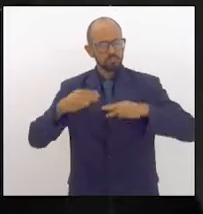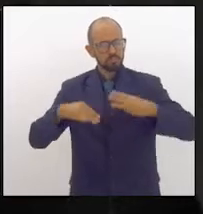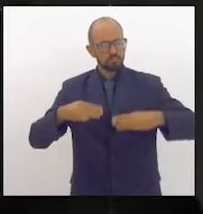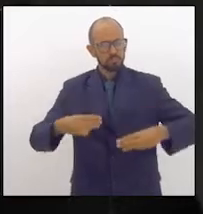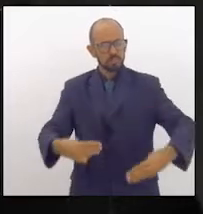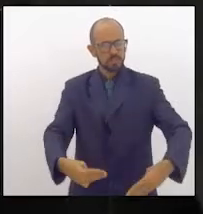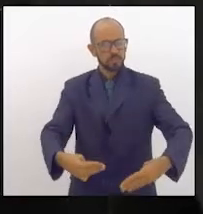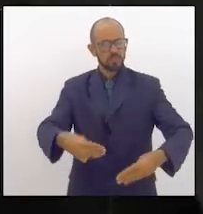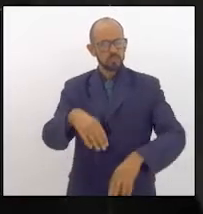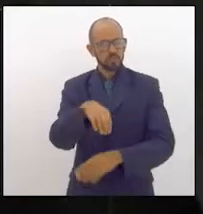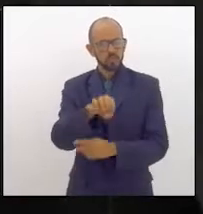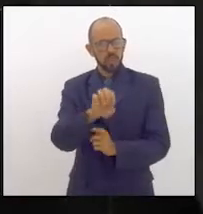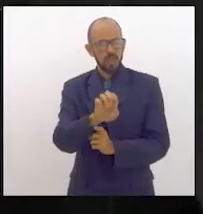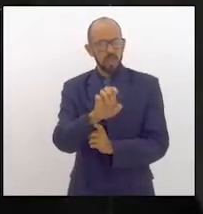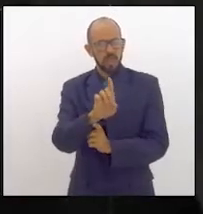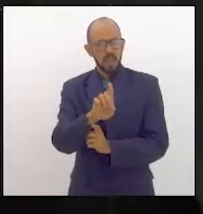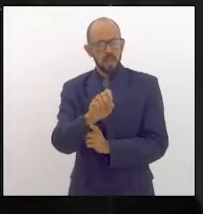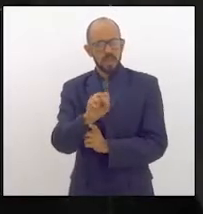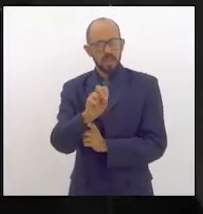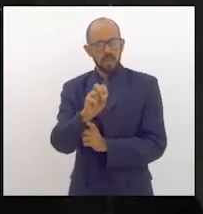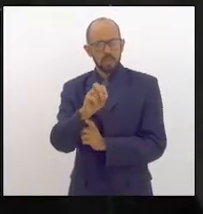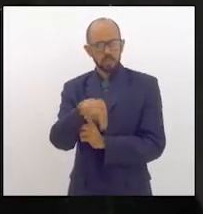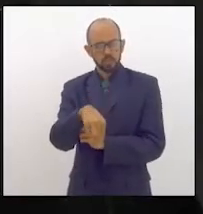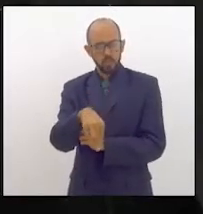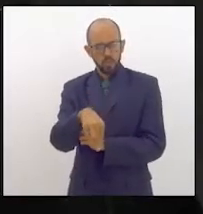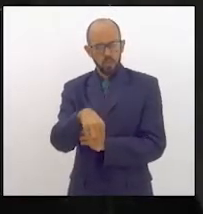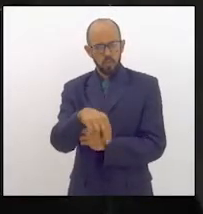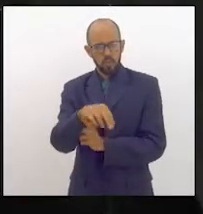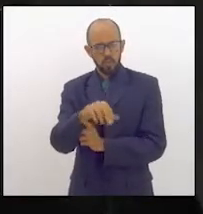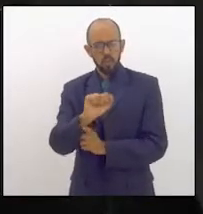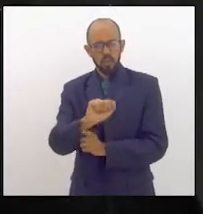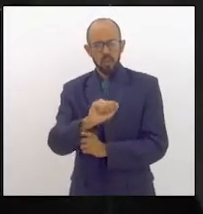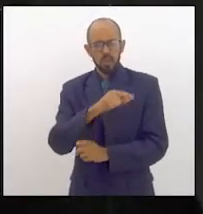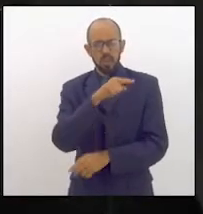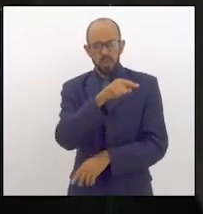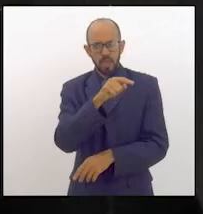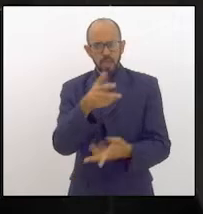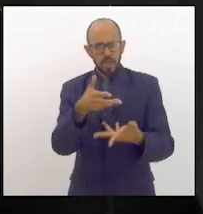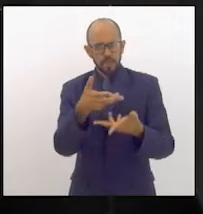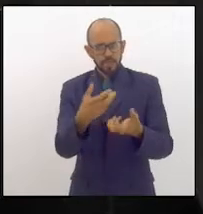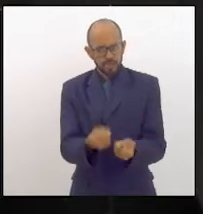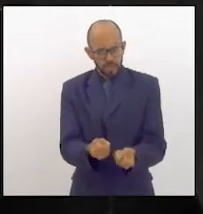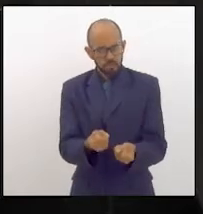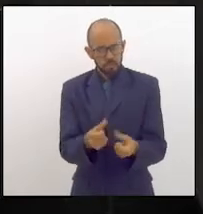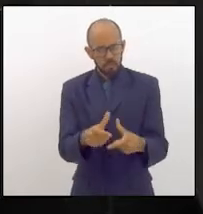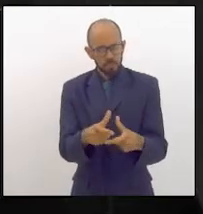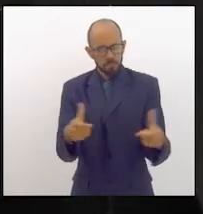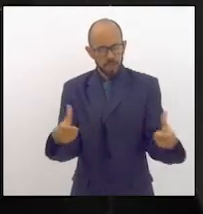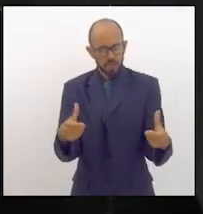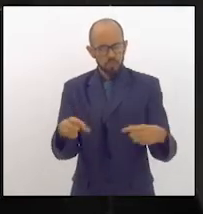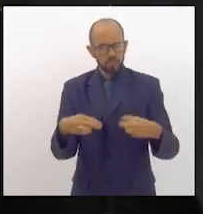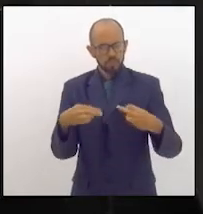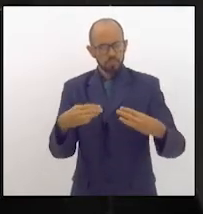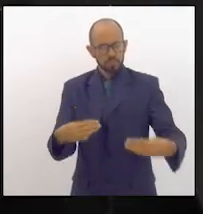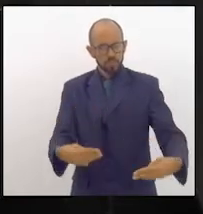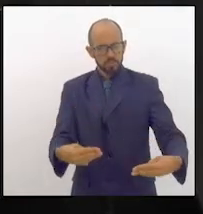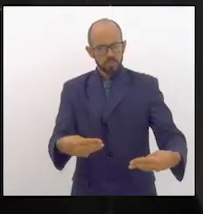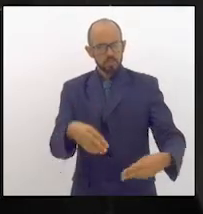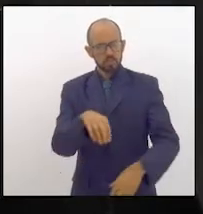Edson fachin no Supremo Tribunal Federal acolhida pela pela maioria dos ministros do Supremo